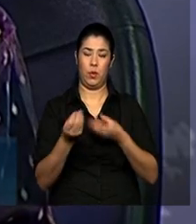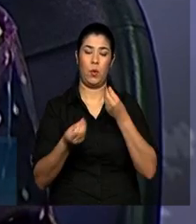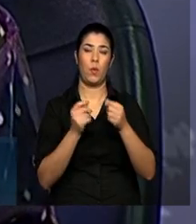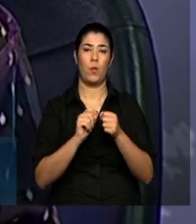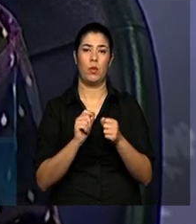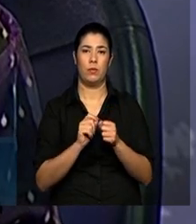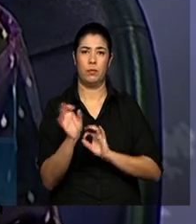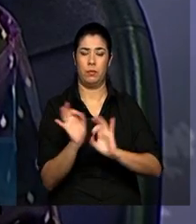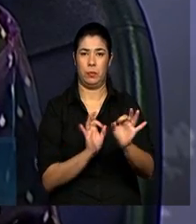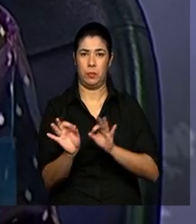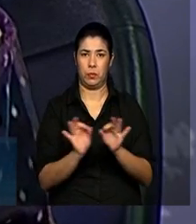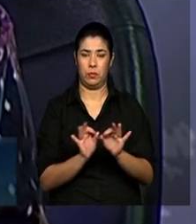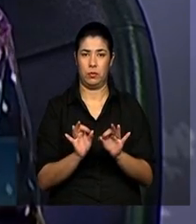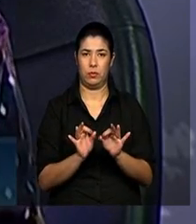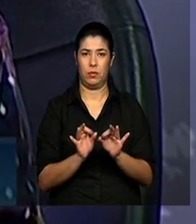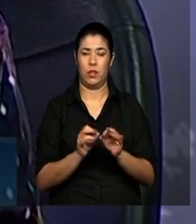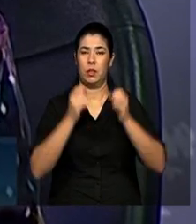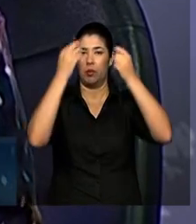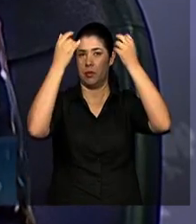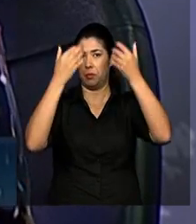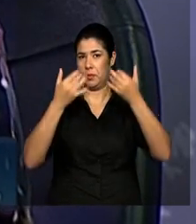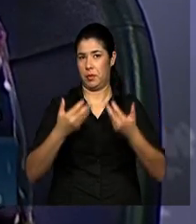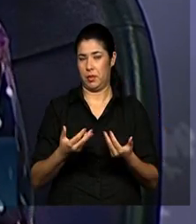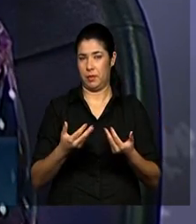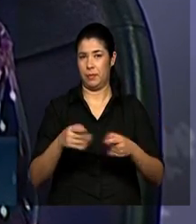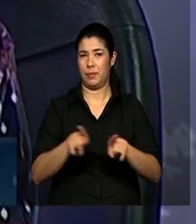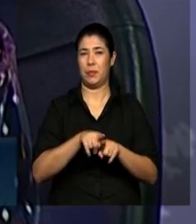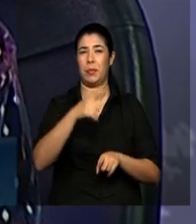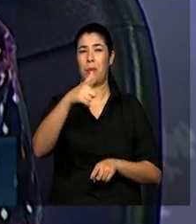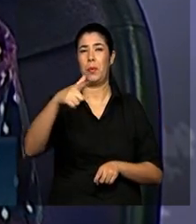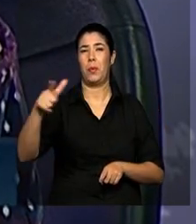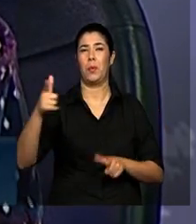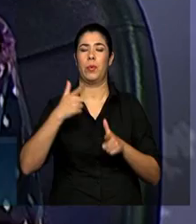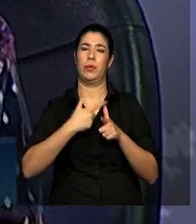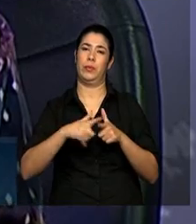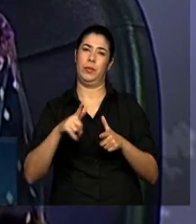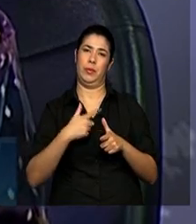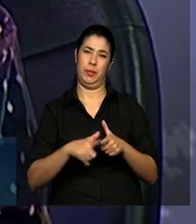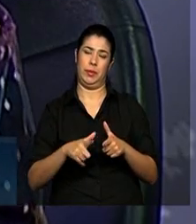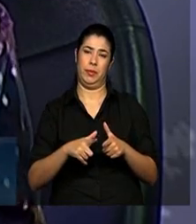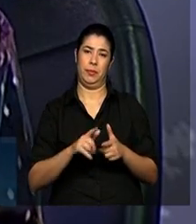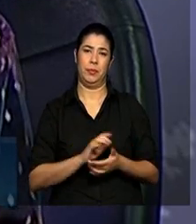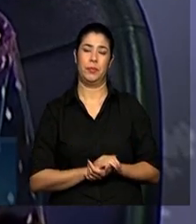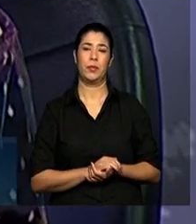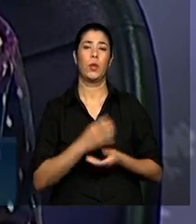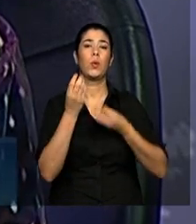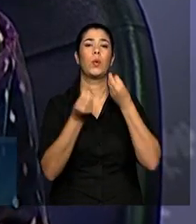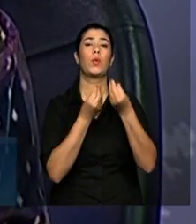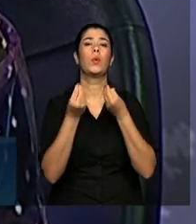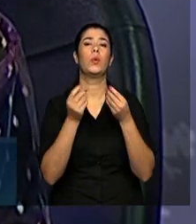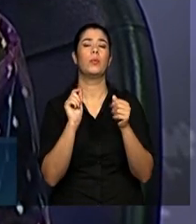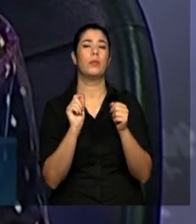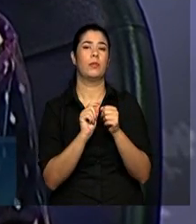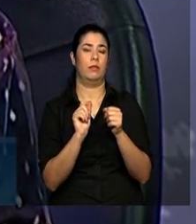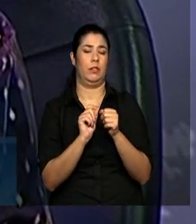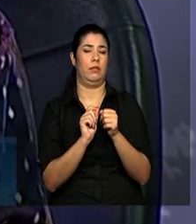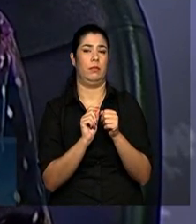é dizer... E um outro problema que nós tínhamos também. Como fazer